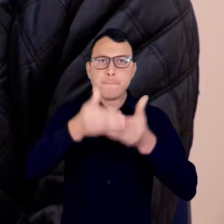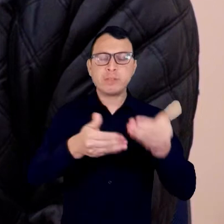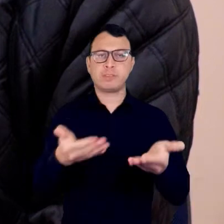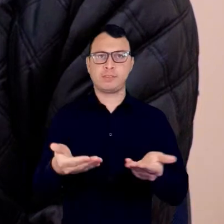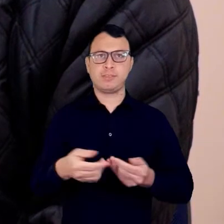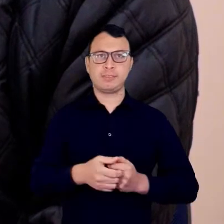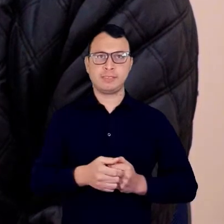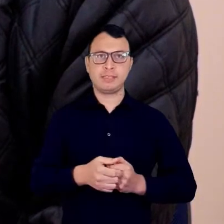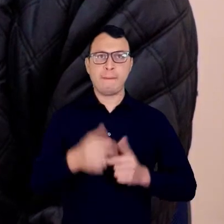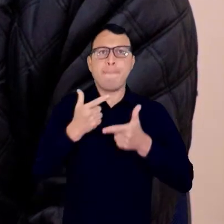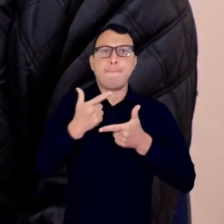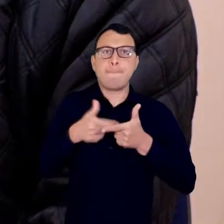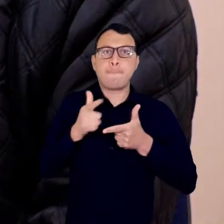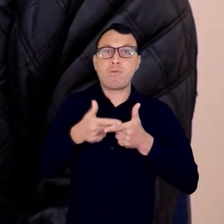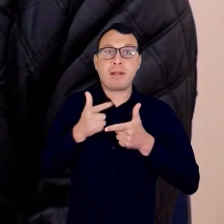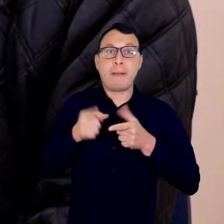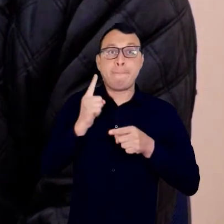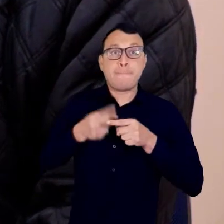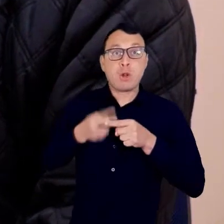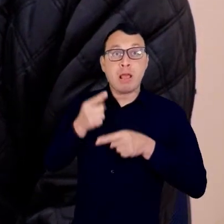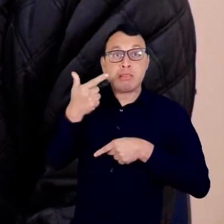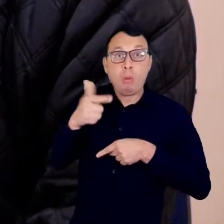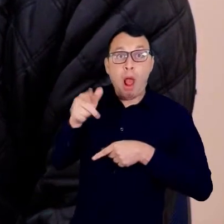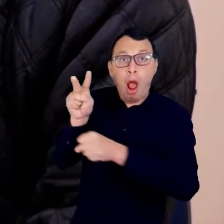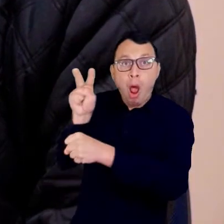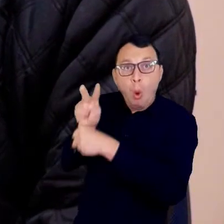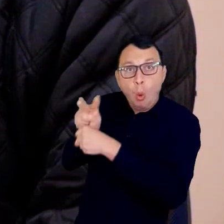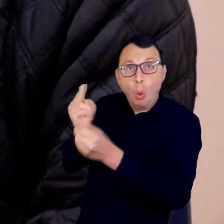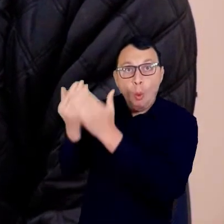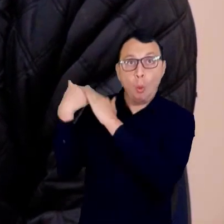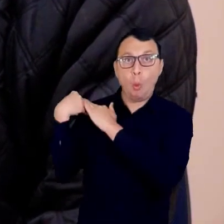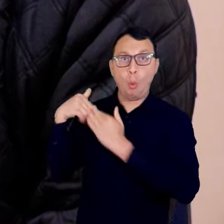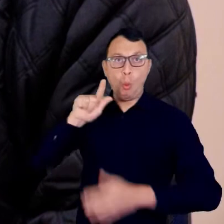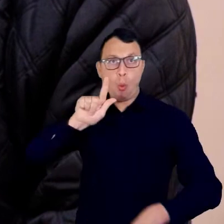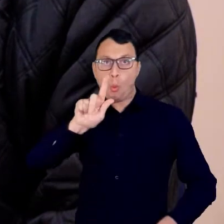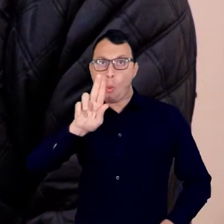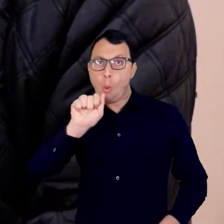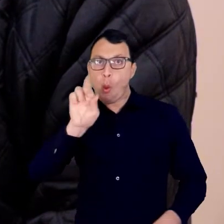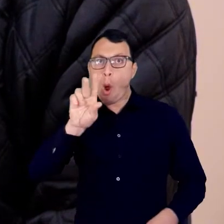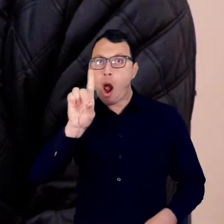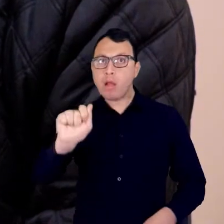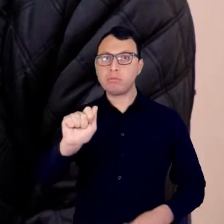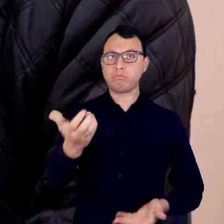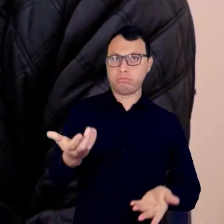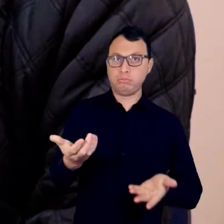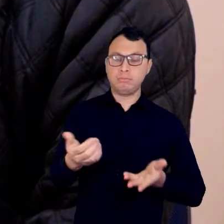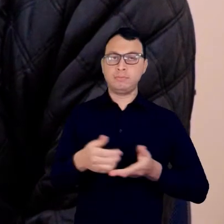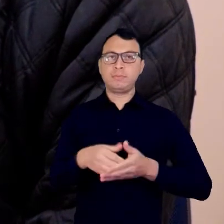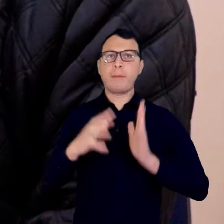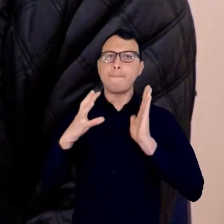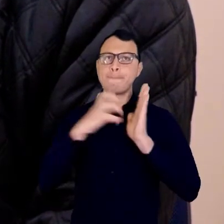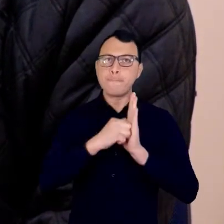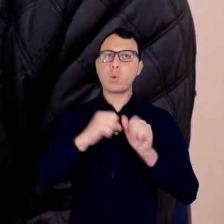Daí a gente teve esse problema, né, por não ter a guarda delas, por enquanto a gente estava esperando a documentação sair, para matricular